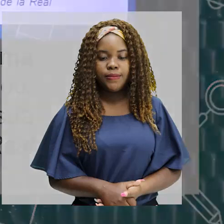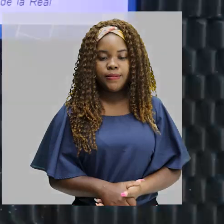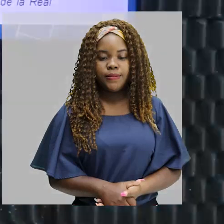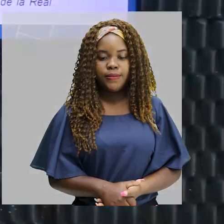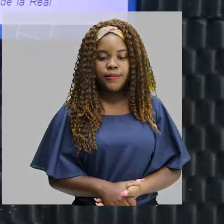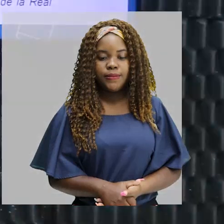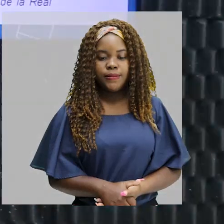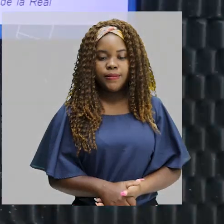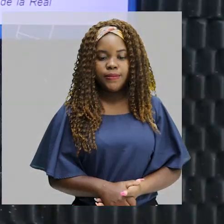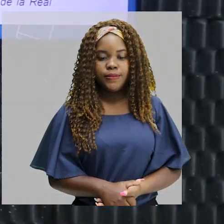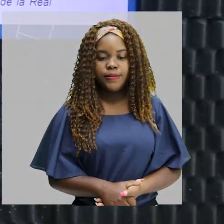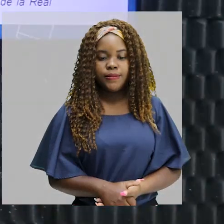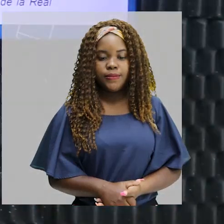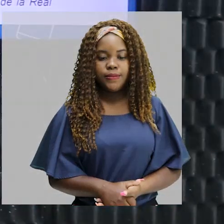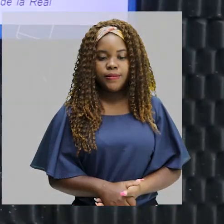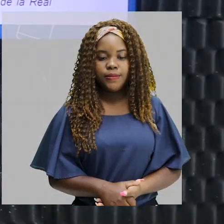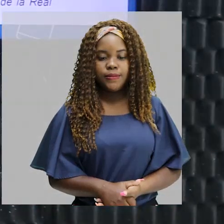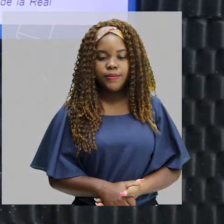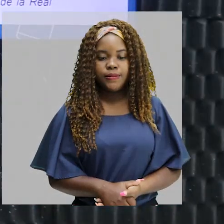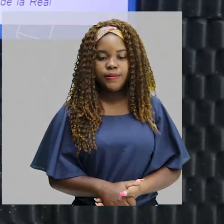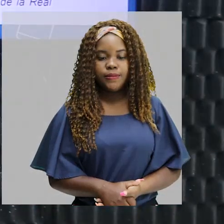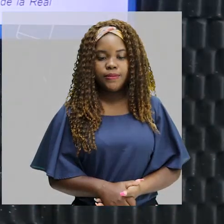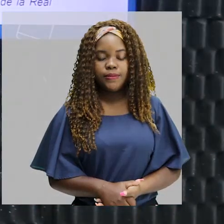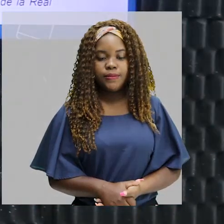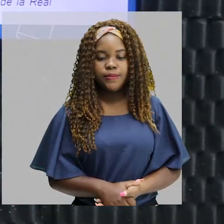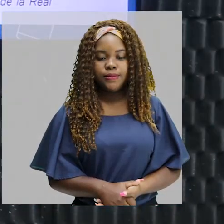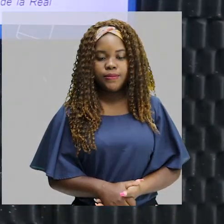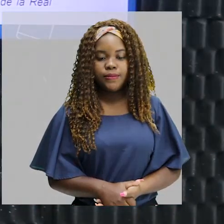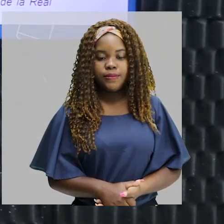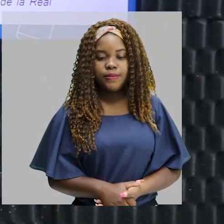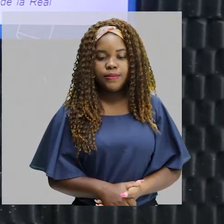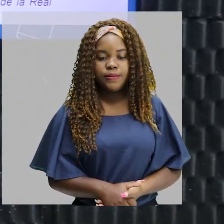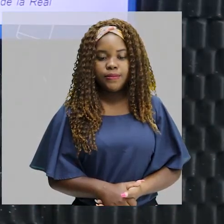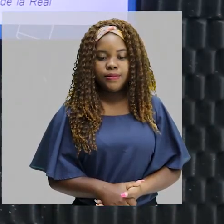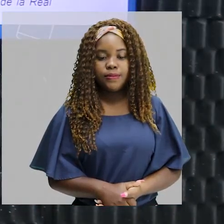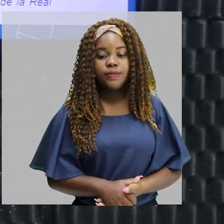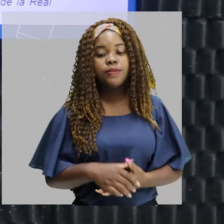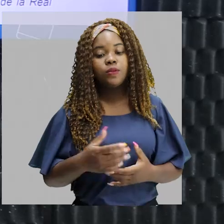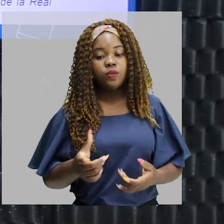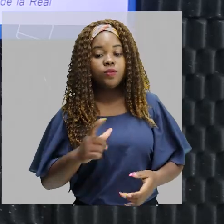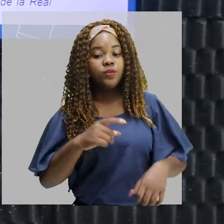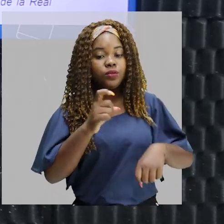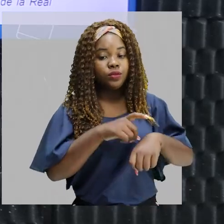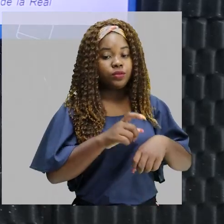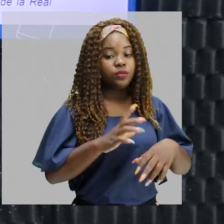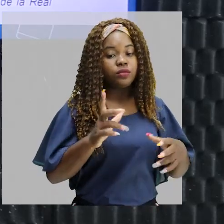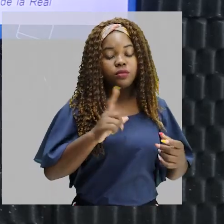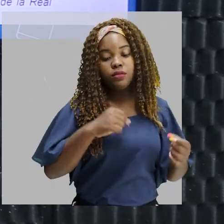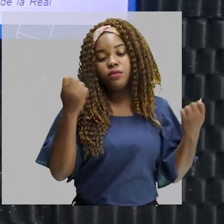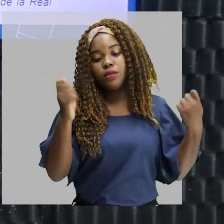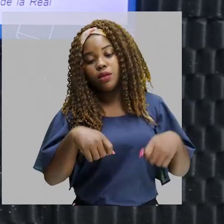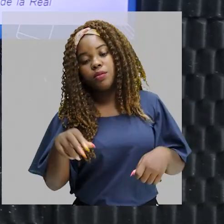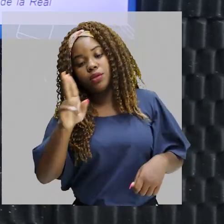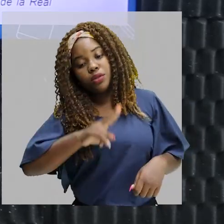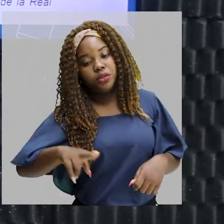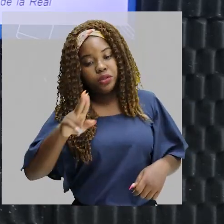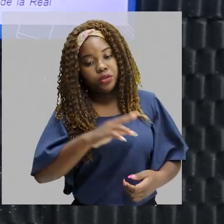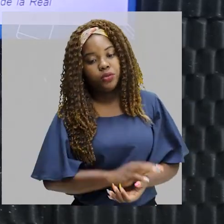da Real Academia Espanhola, tá? Então, esse aqui é um termo que pode ser usado de forma